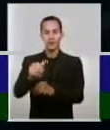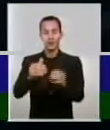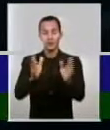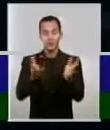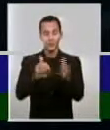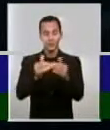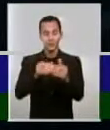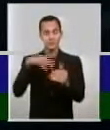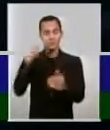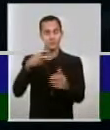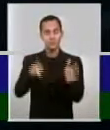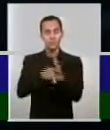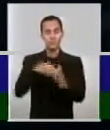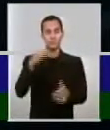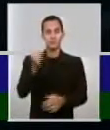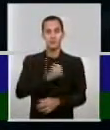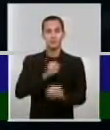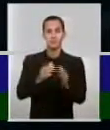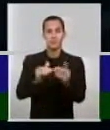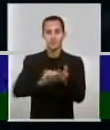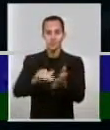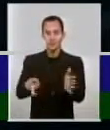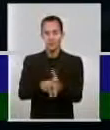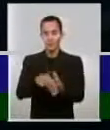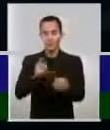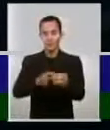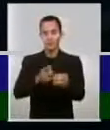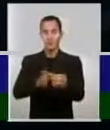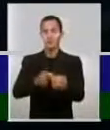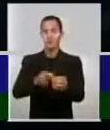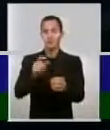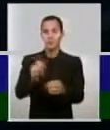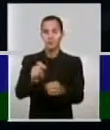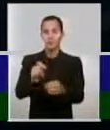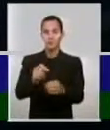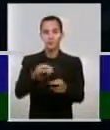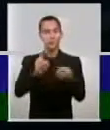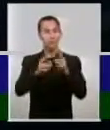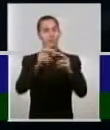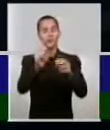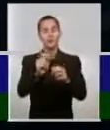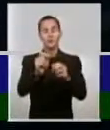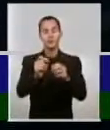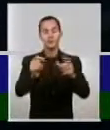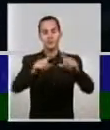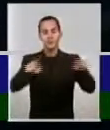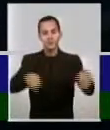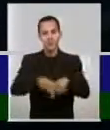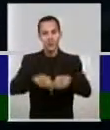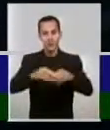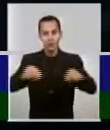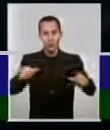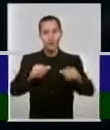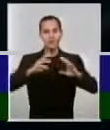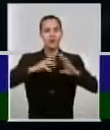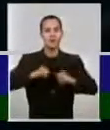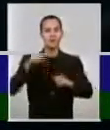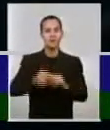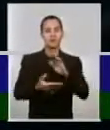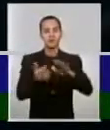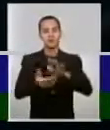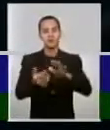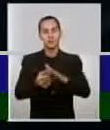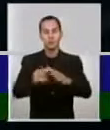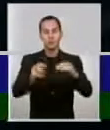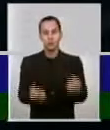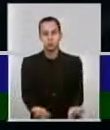Silésio Miranda, que solicita a Secretaria Municipal de Serviços Urbanos que proceda a limpeza de lote, retirando entulho, lixo e